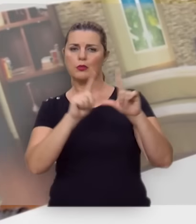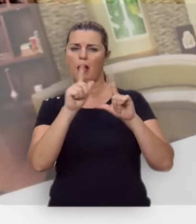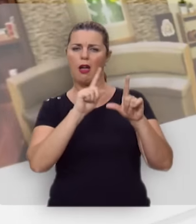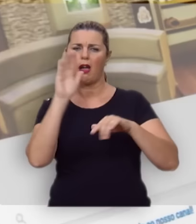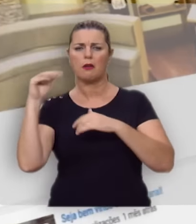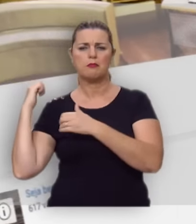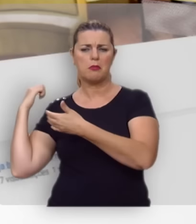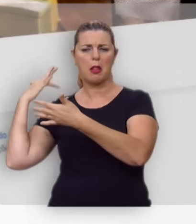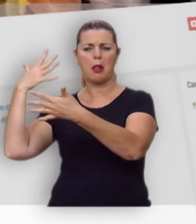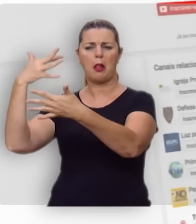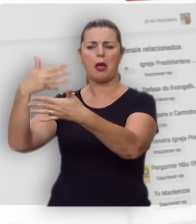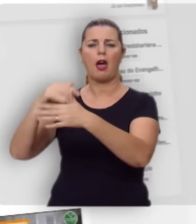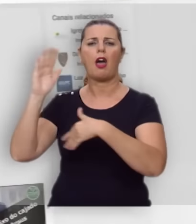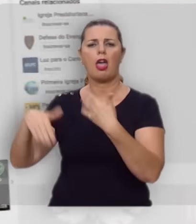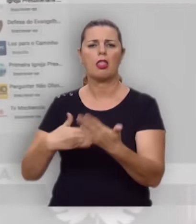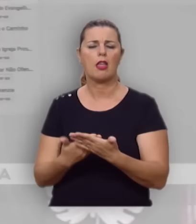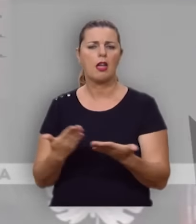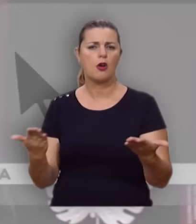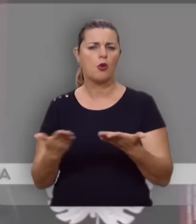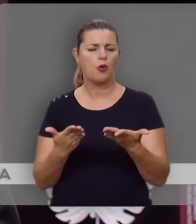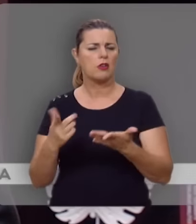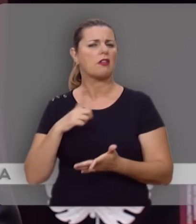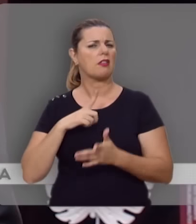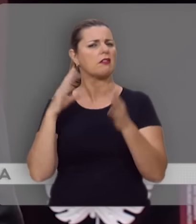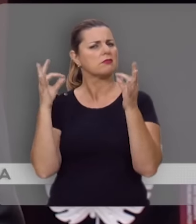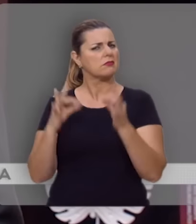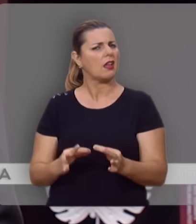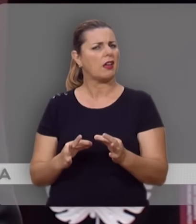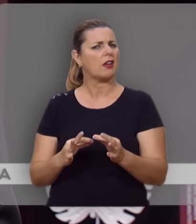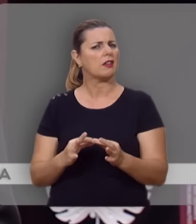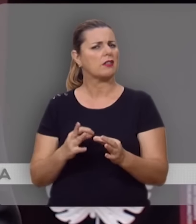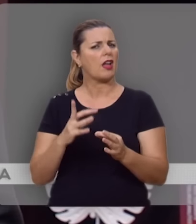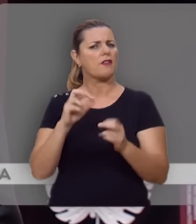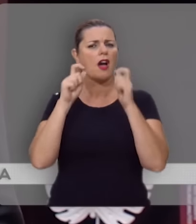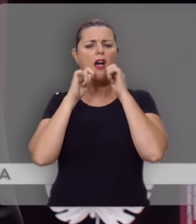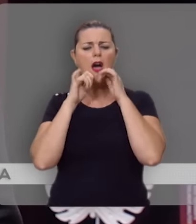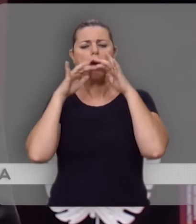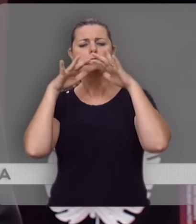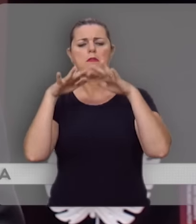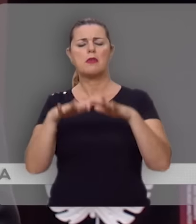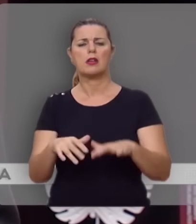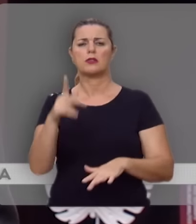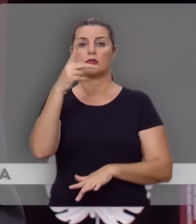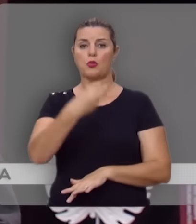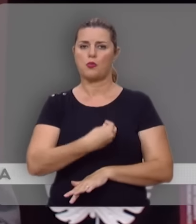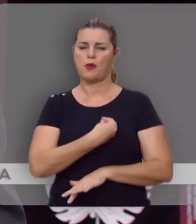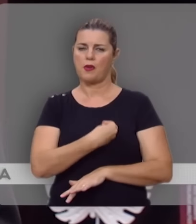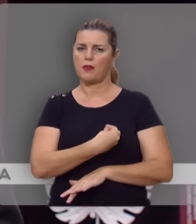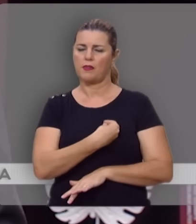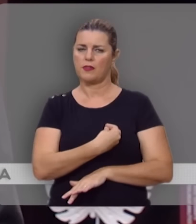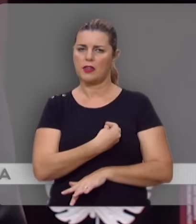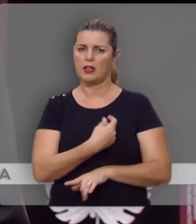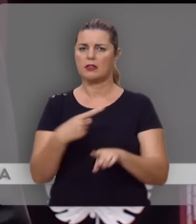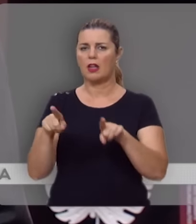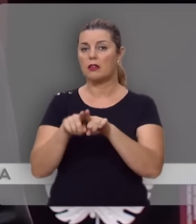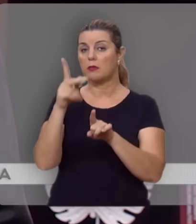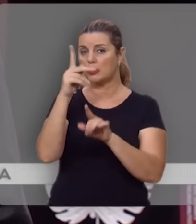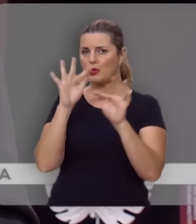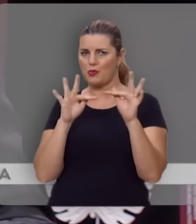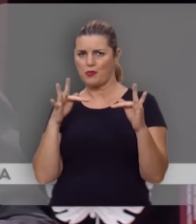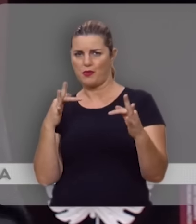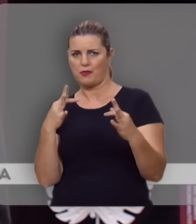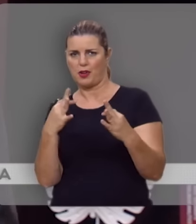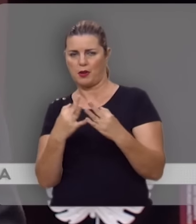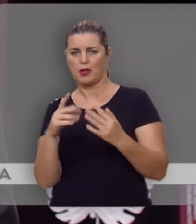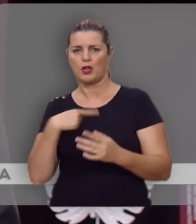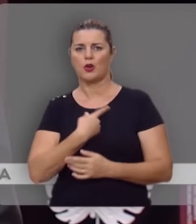programas apresentados aqui e eu tenho convicção, isso irá abençoar a sua vida e a vida da sua família.